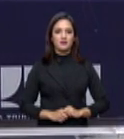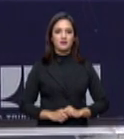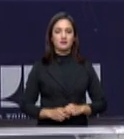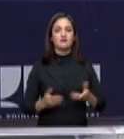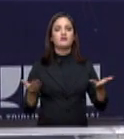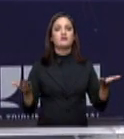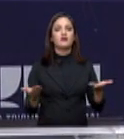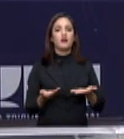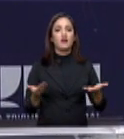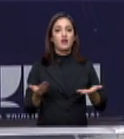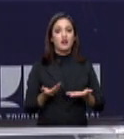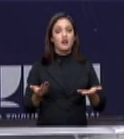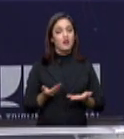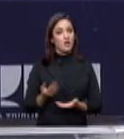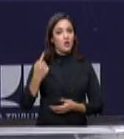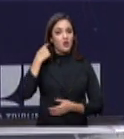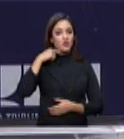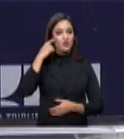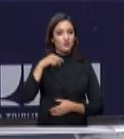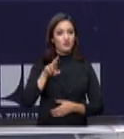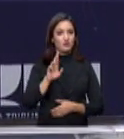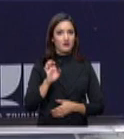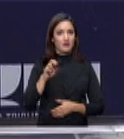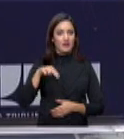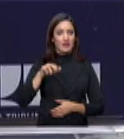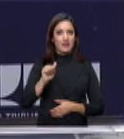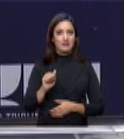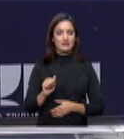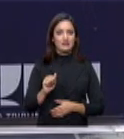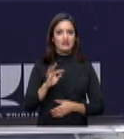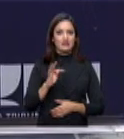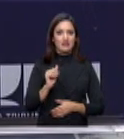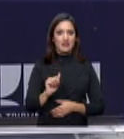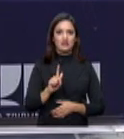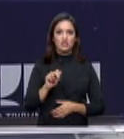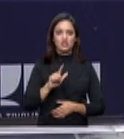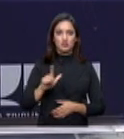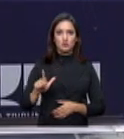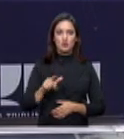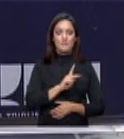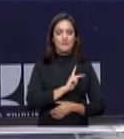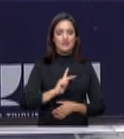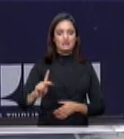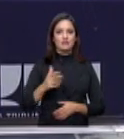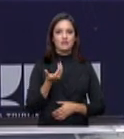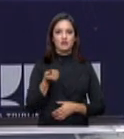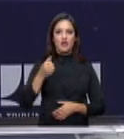Senhora doutora Renata Gil, presidente da Associação dos Magistrados Brasileiros.